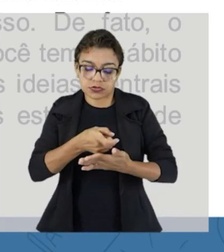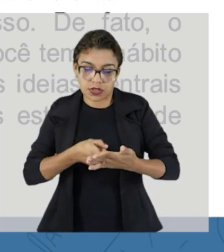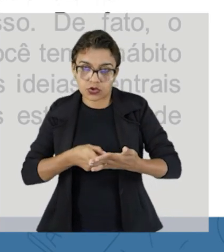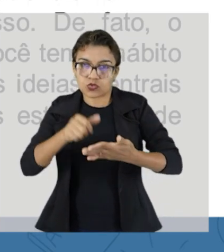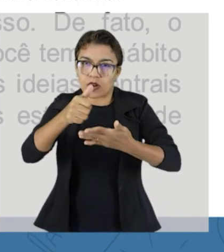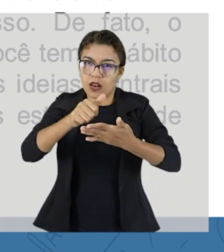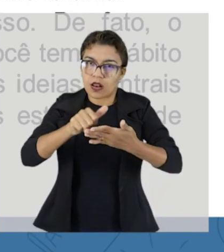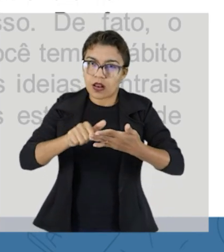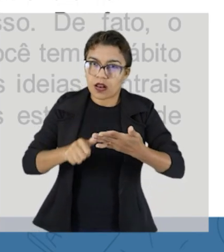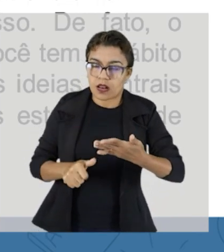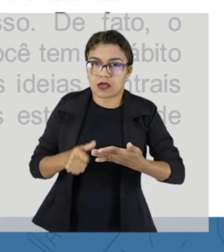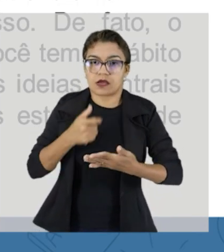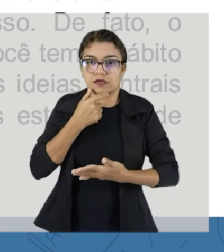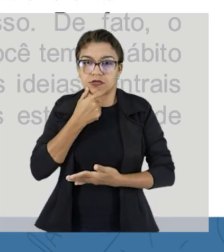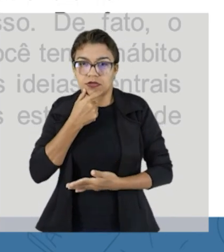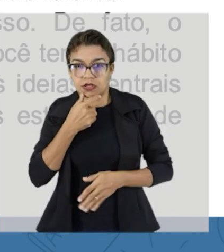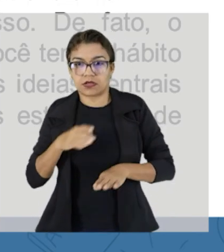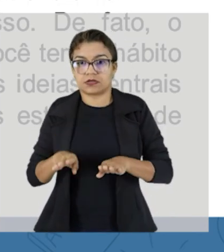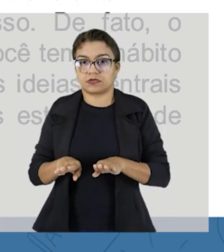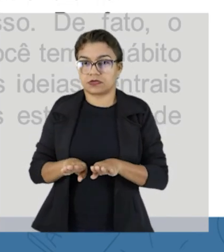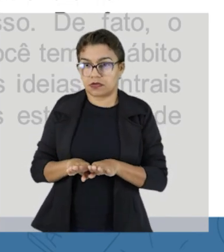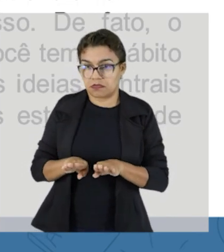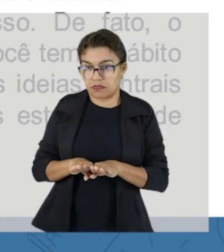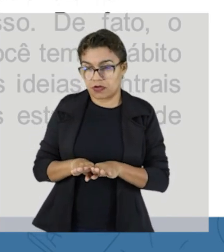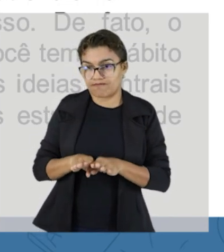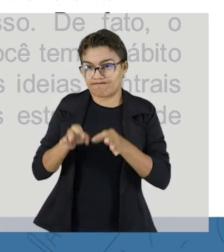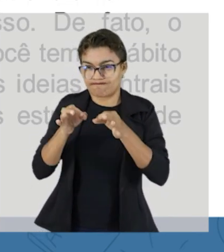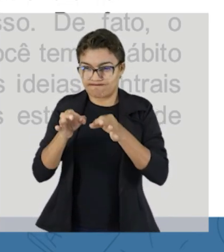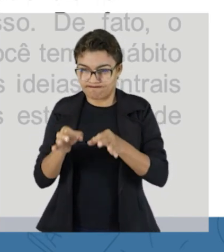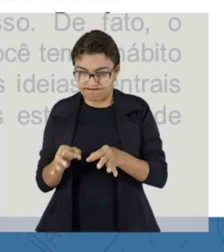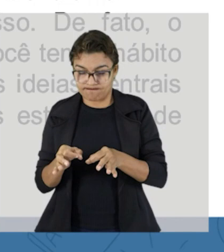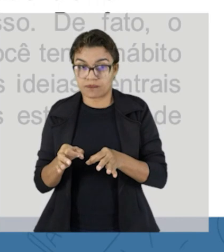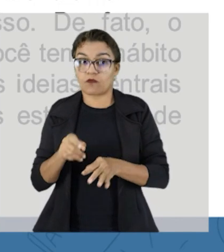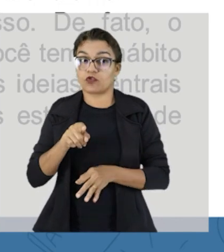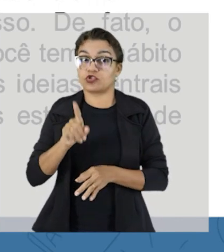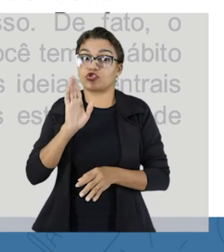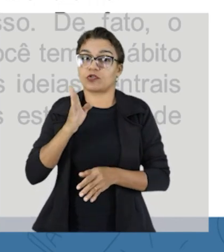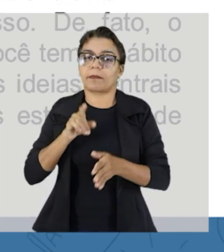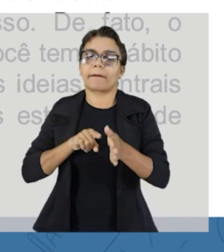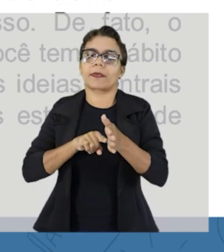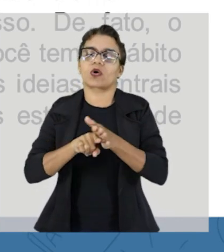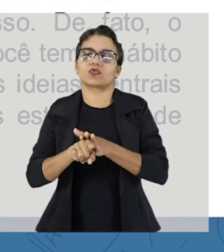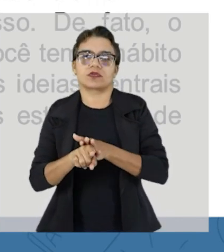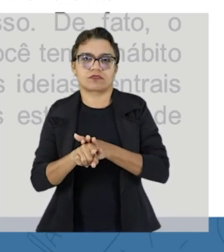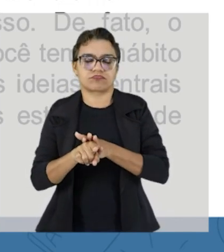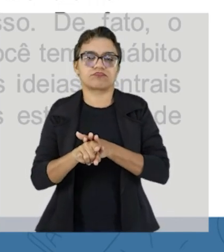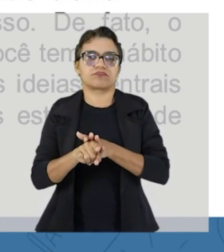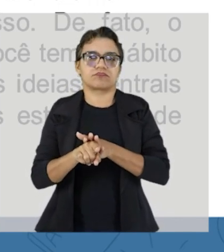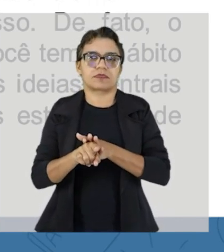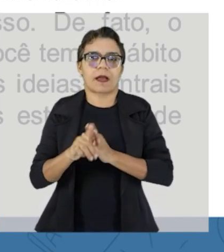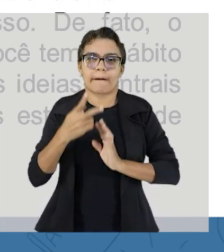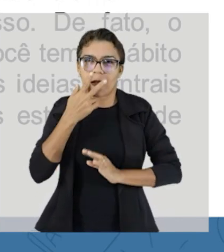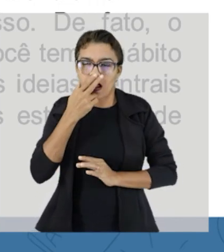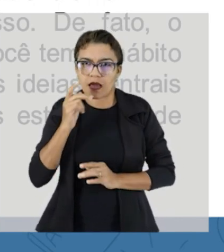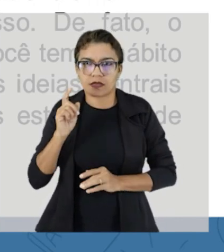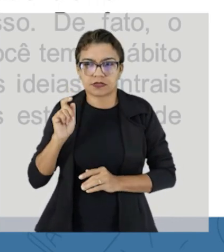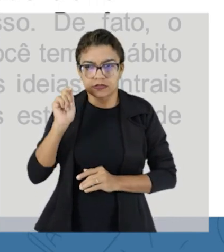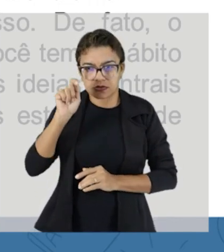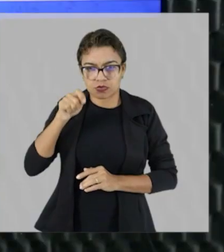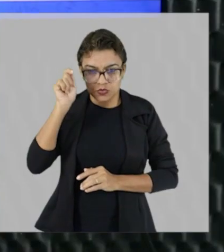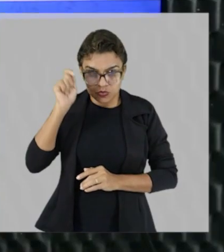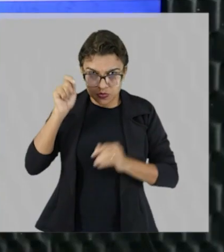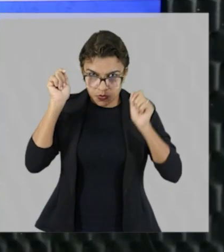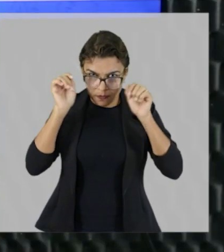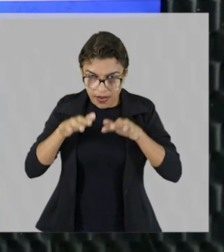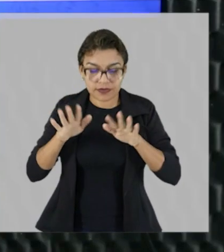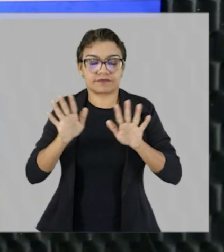e objetiva? Certamente você já deve ter feito essa pergunta. Não existe uma fórmula mágica, mas saiba que